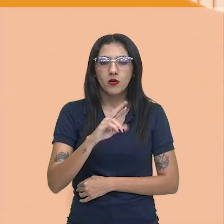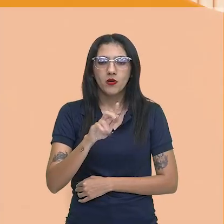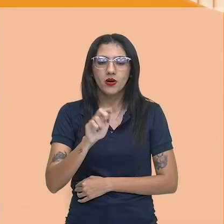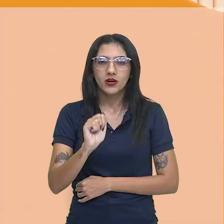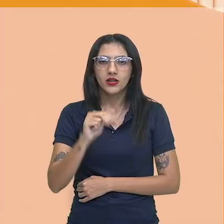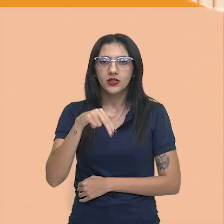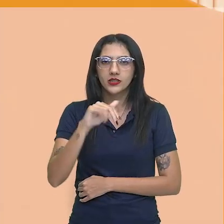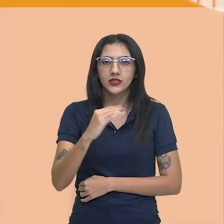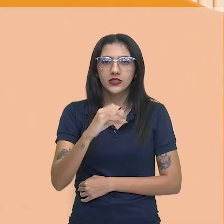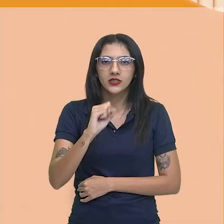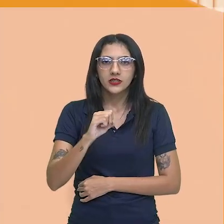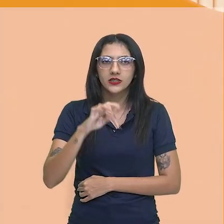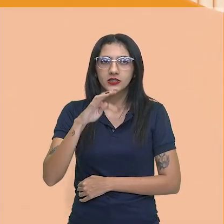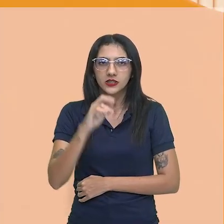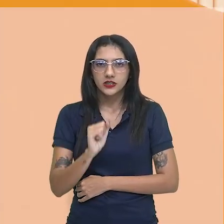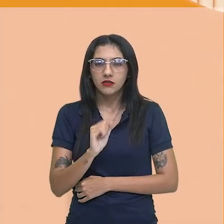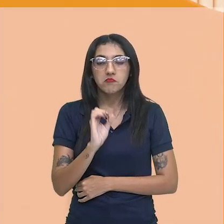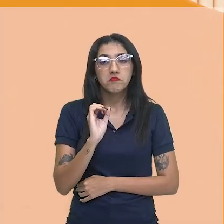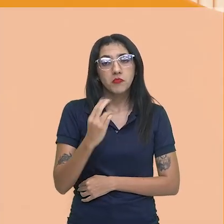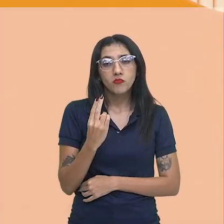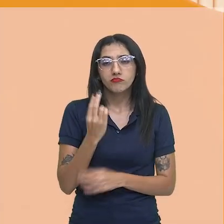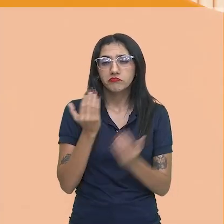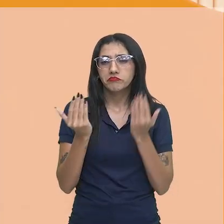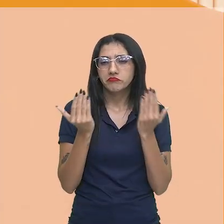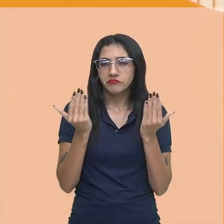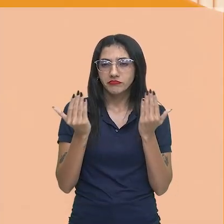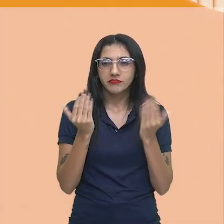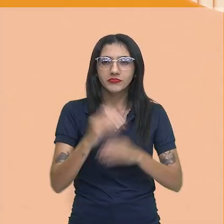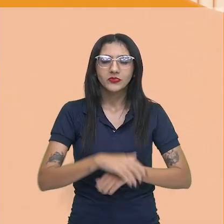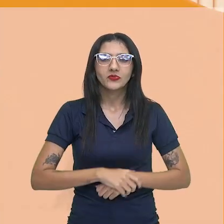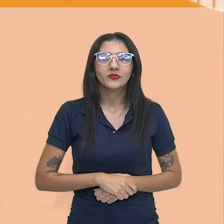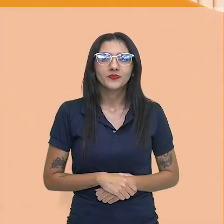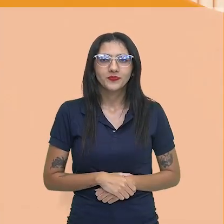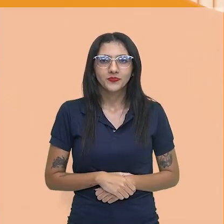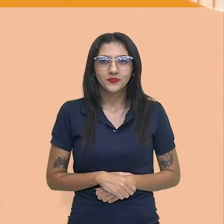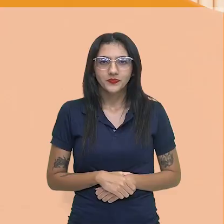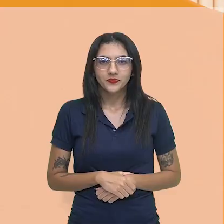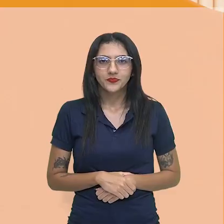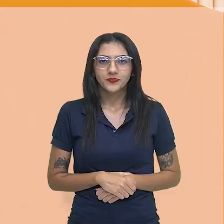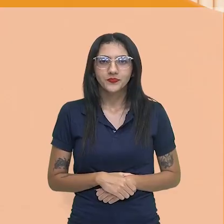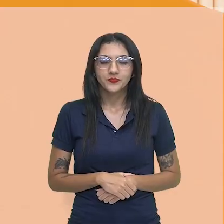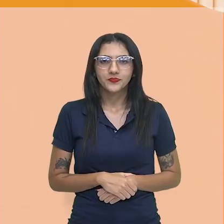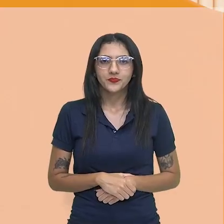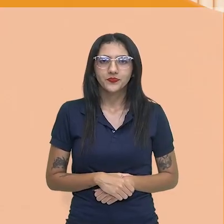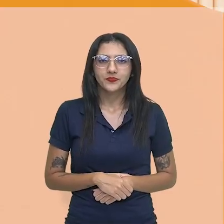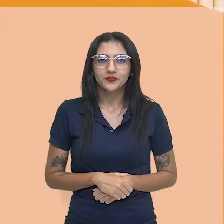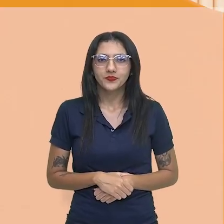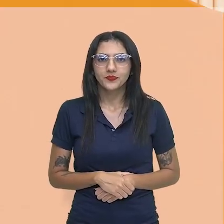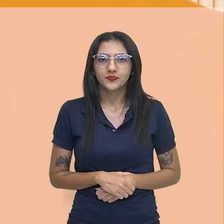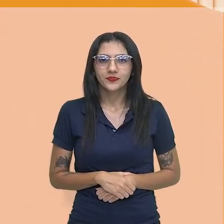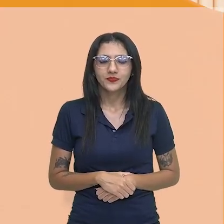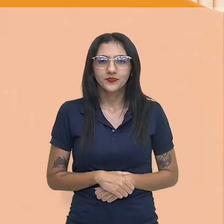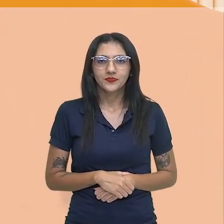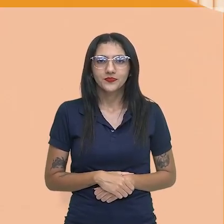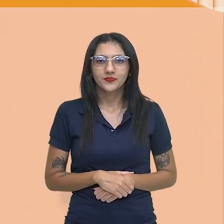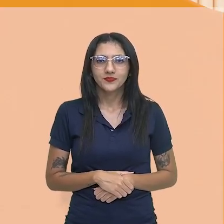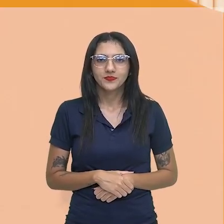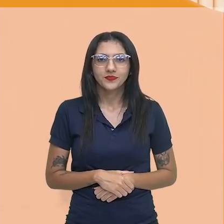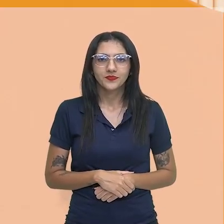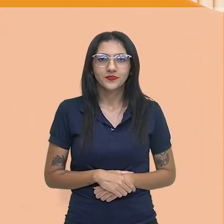e comparativo, certo? Muito bem, vamos então continuar falando aí ainda do Durkheim, não é